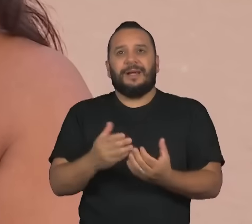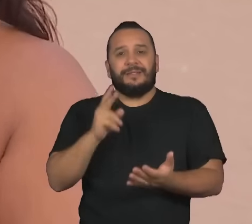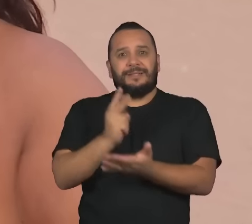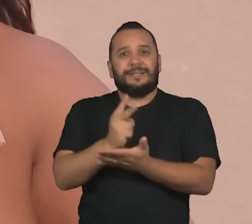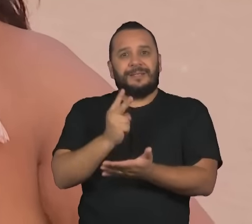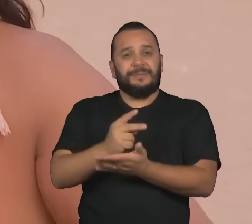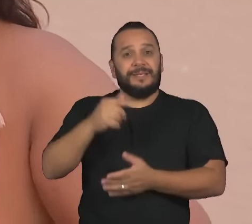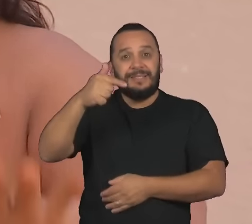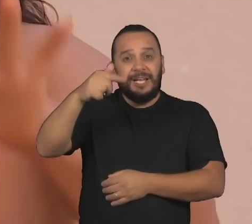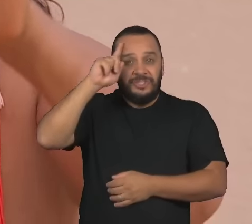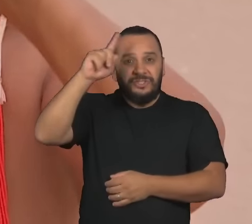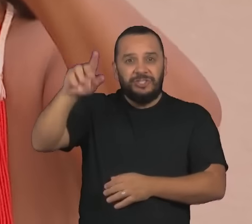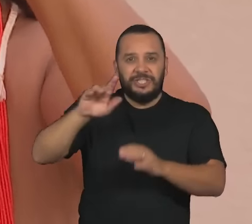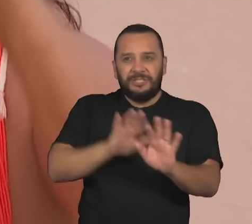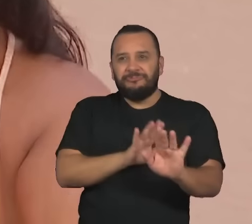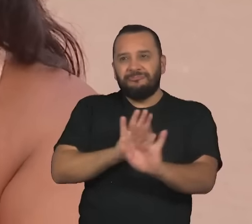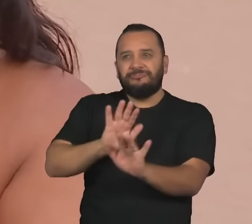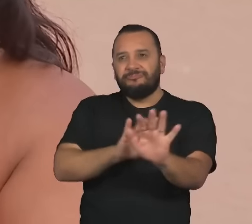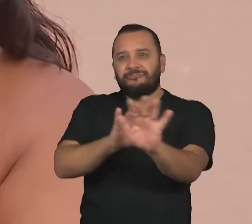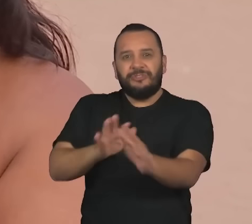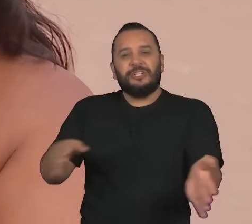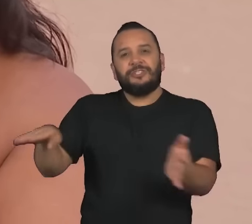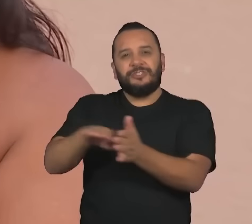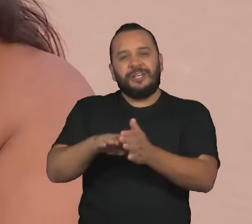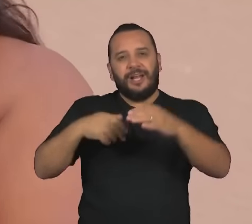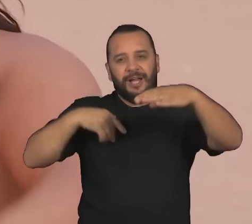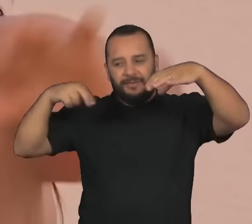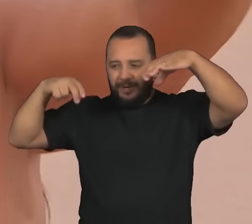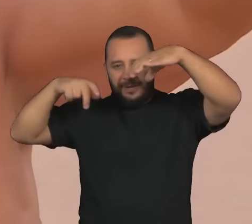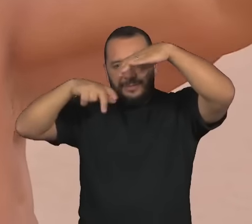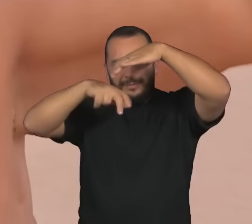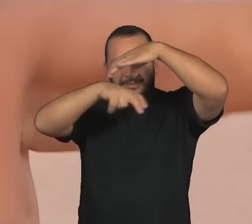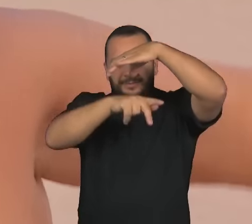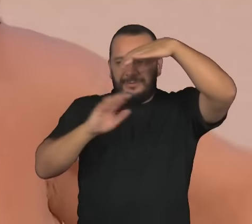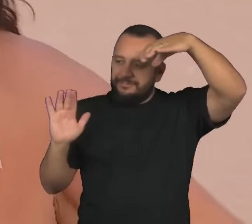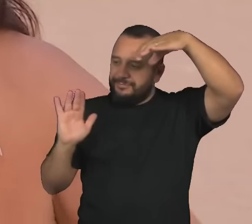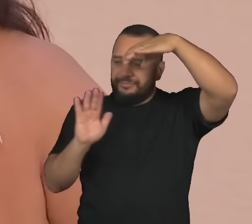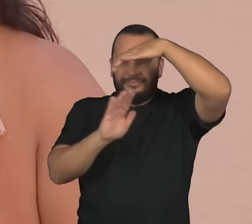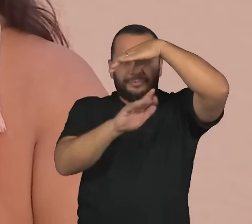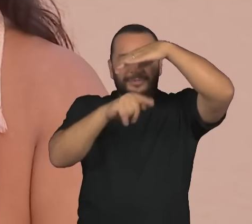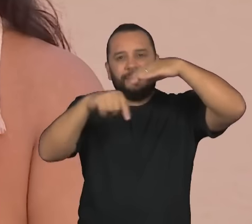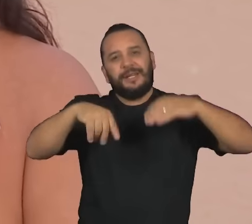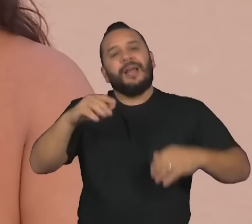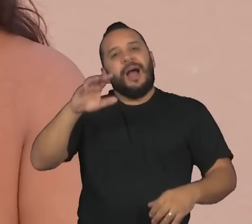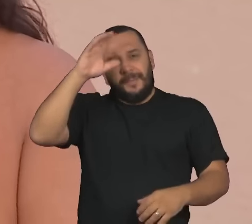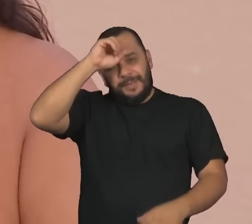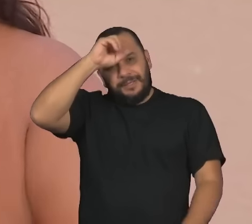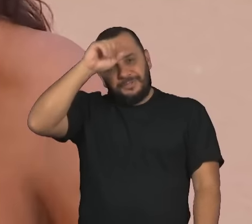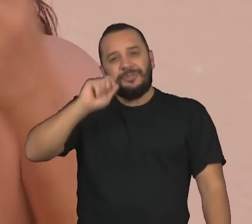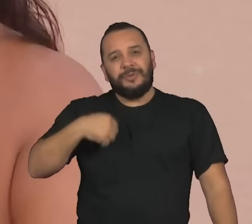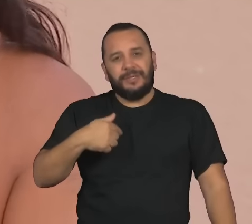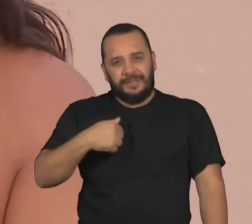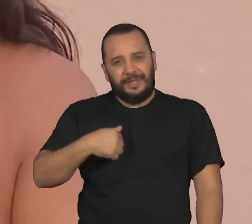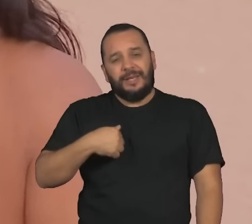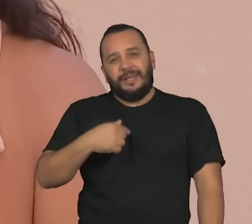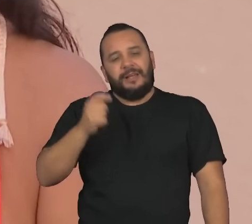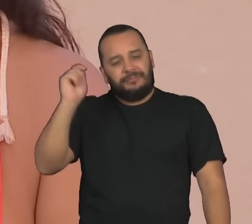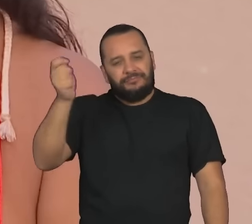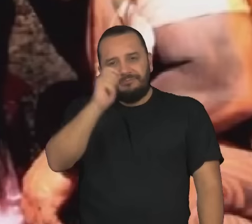7 dias pela mata até chegar à caverna, onde aprendia narrativas e rituais sagrados de etnias do